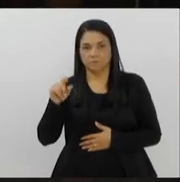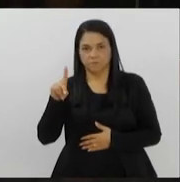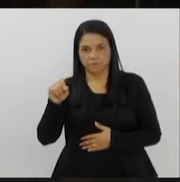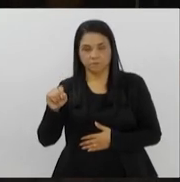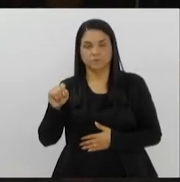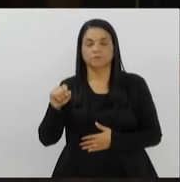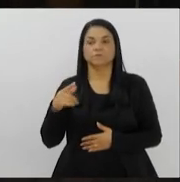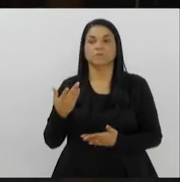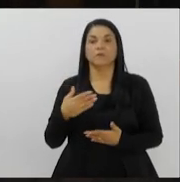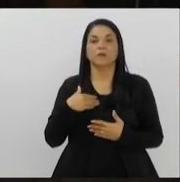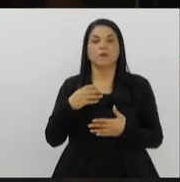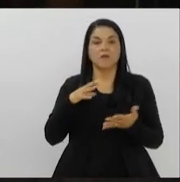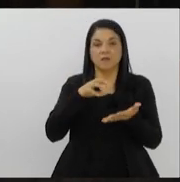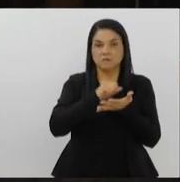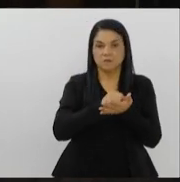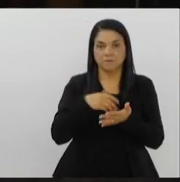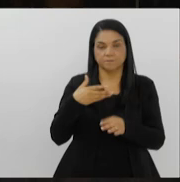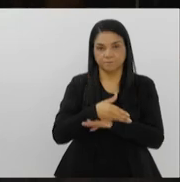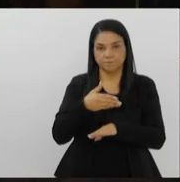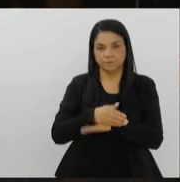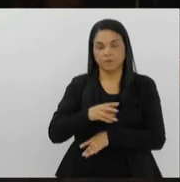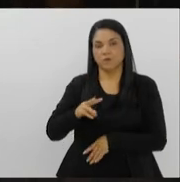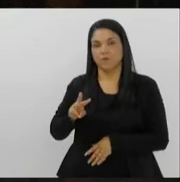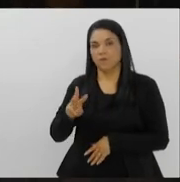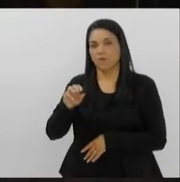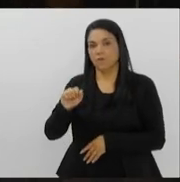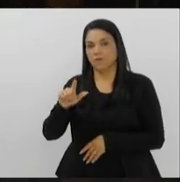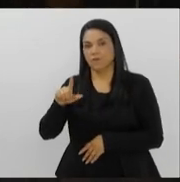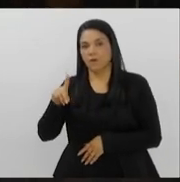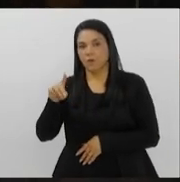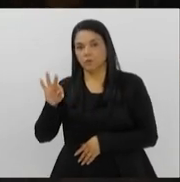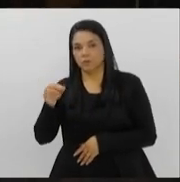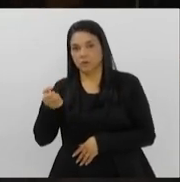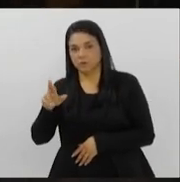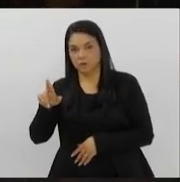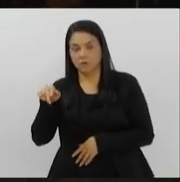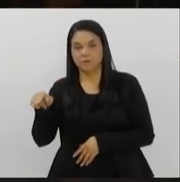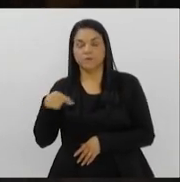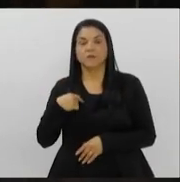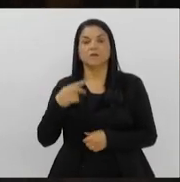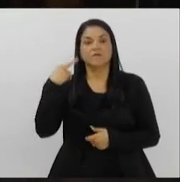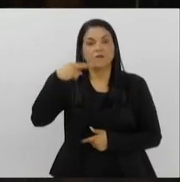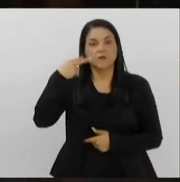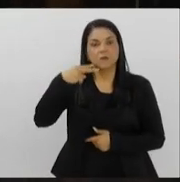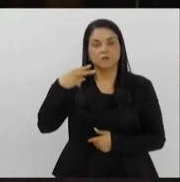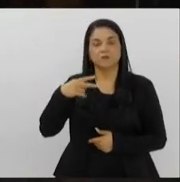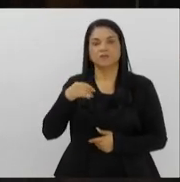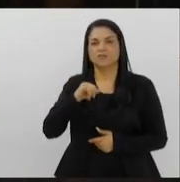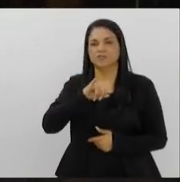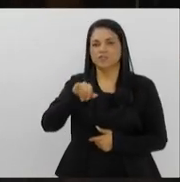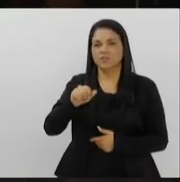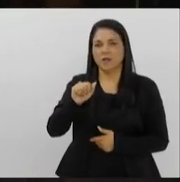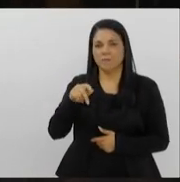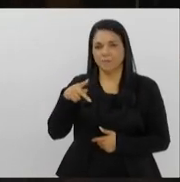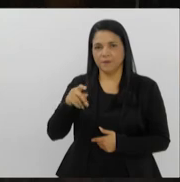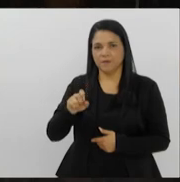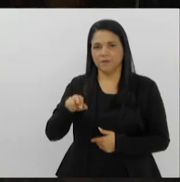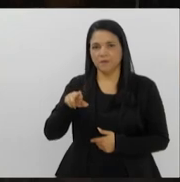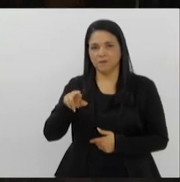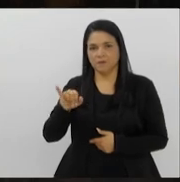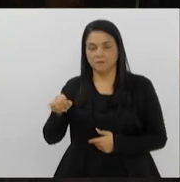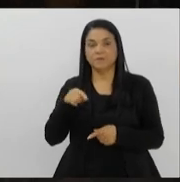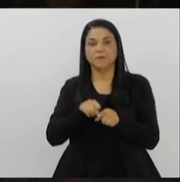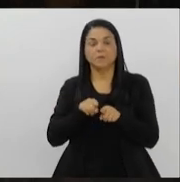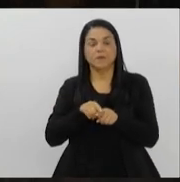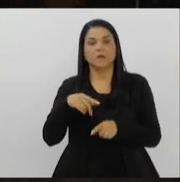Registrar aqui a presença do Walter Trajano, que é vereador do município de Japeri, Alcide Andrade, também vereador